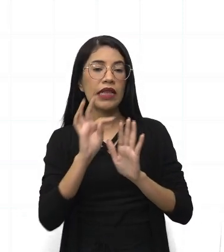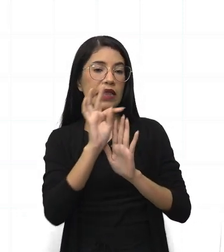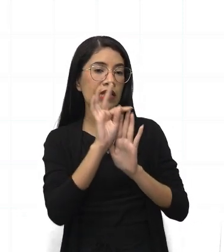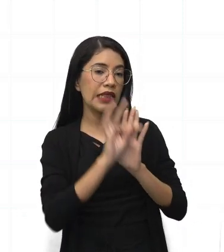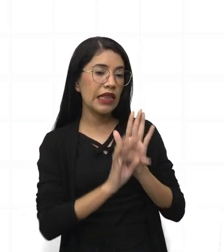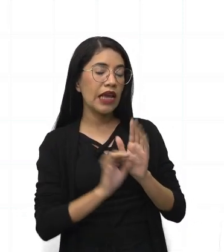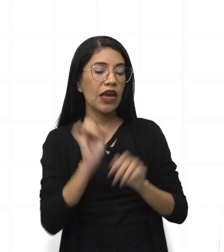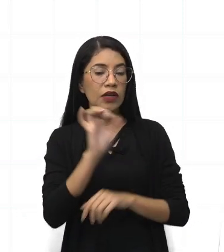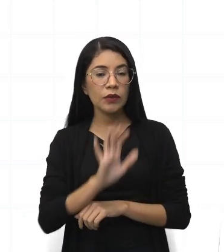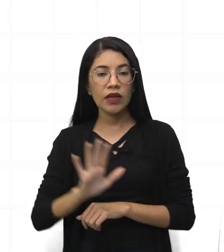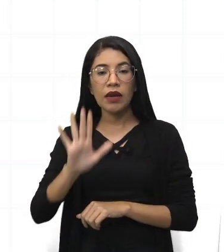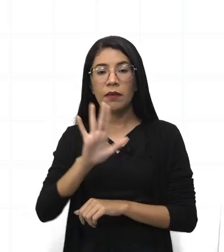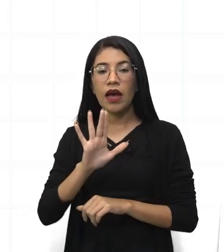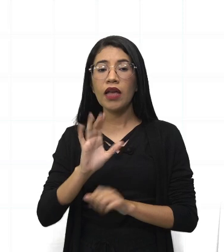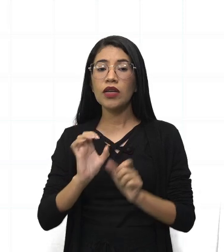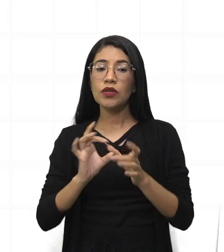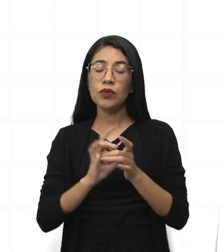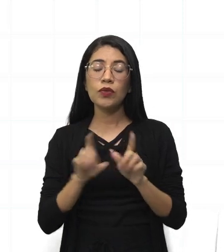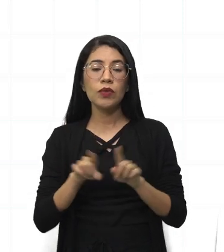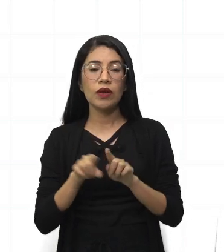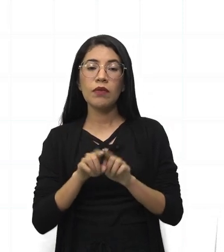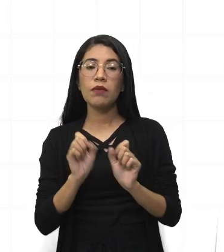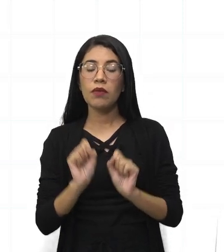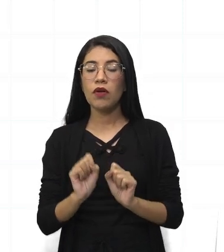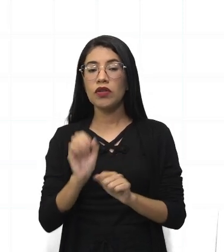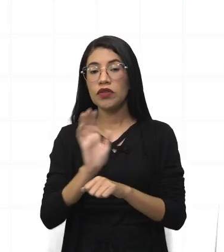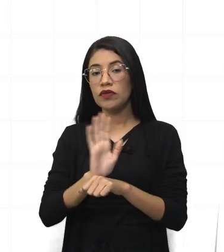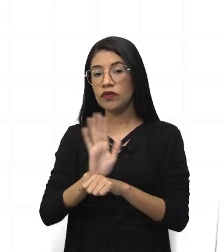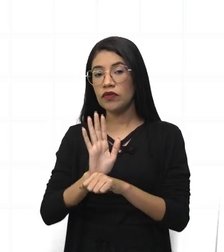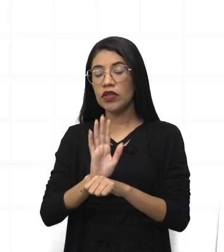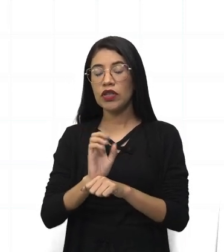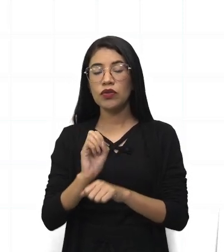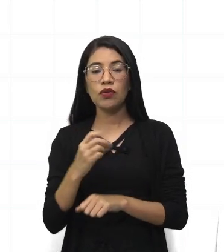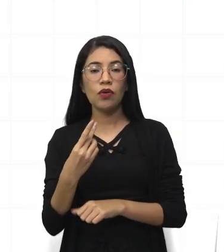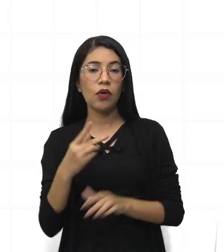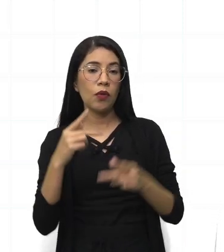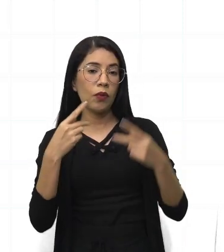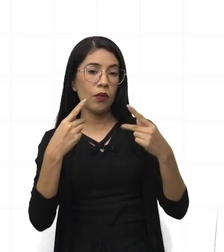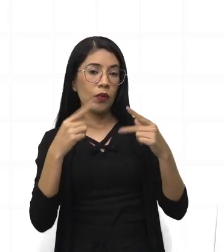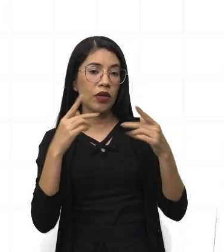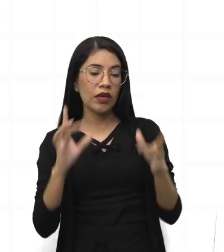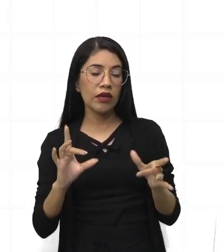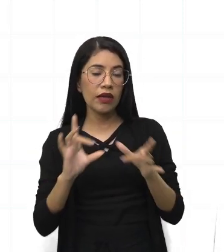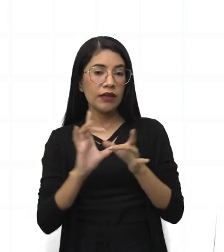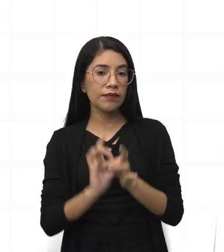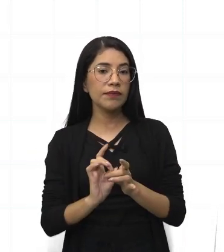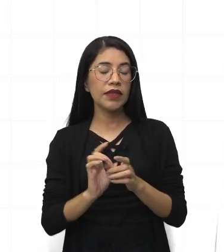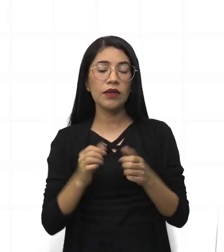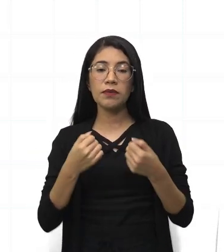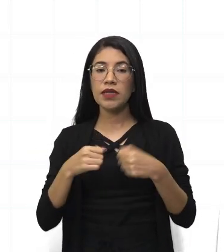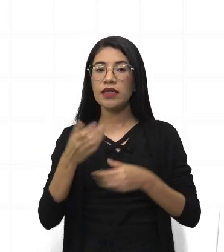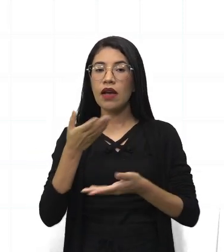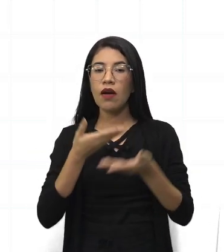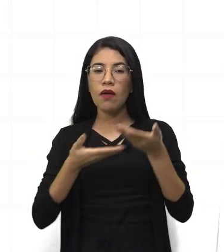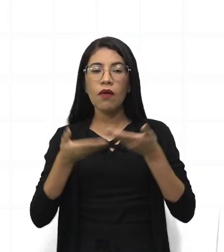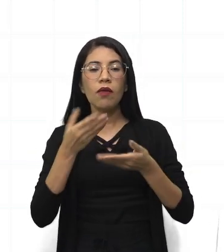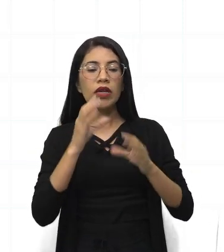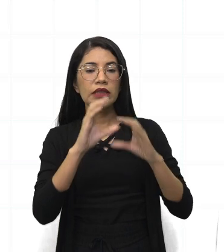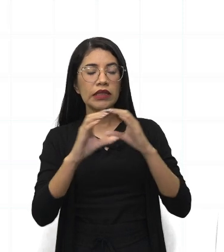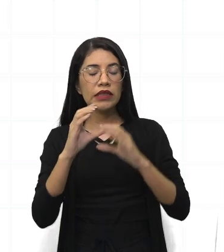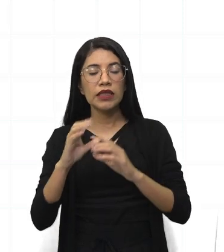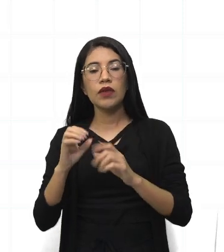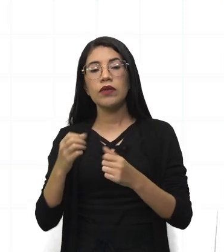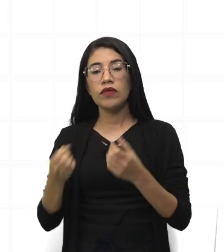texto, ter imagem, às vezes pode ser um vídeo, certo? Pode ser um link. Então vejam aí a necessidade de se comunicar.